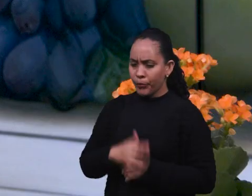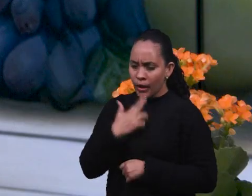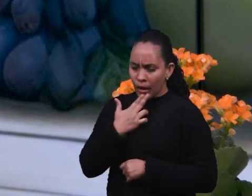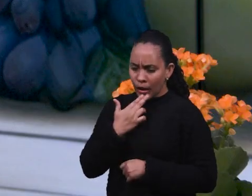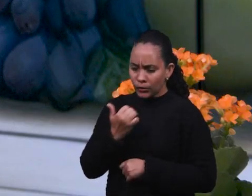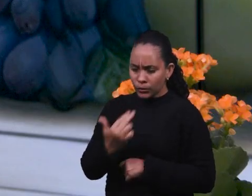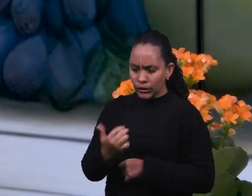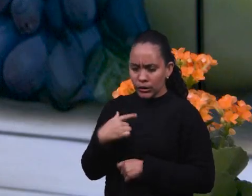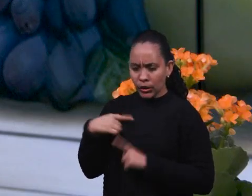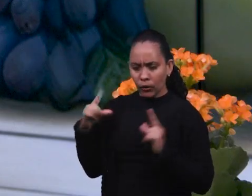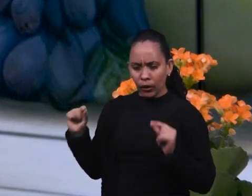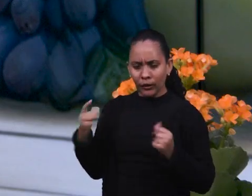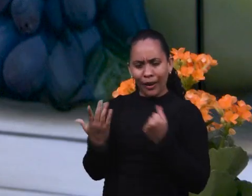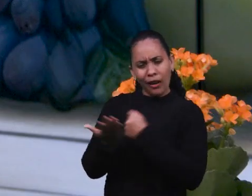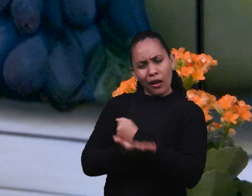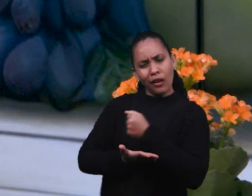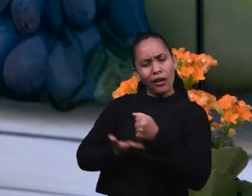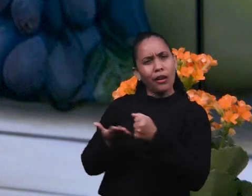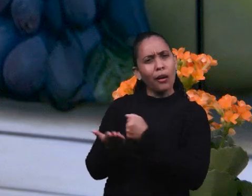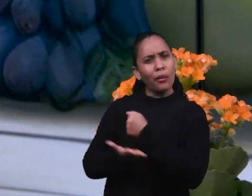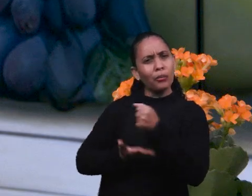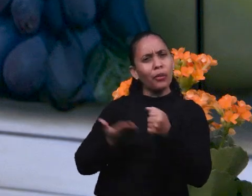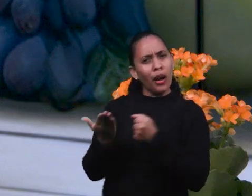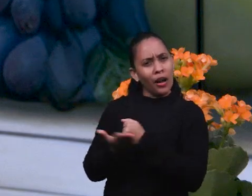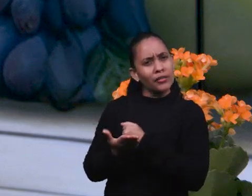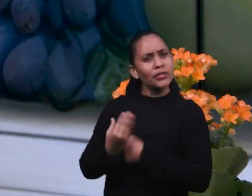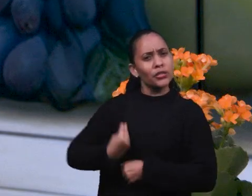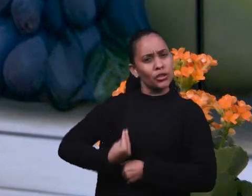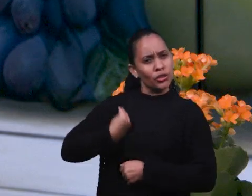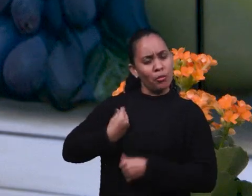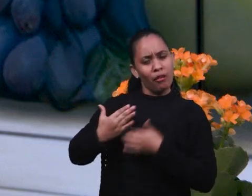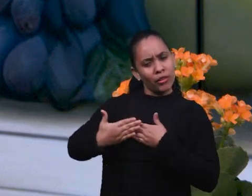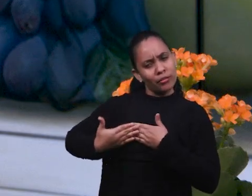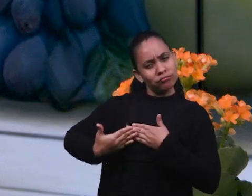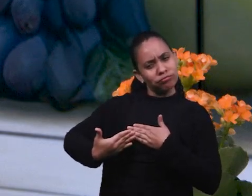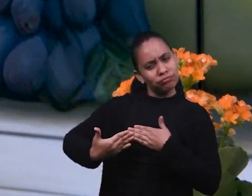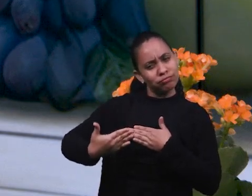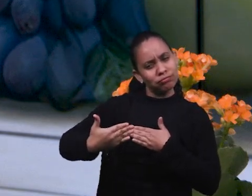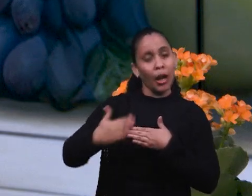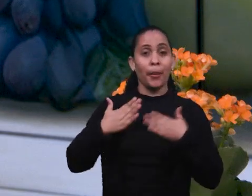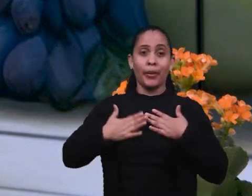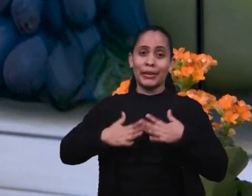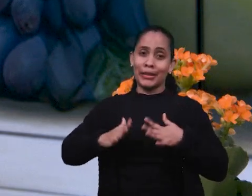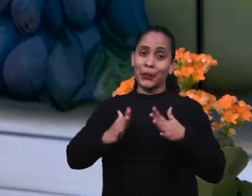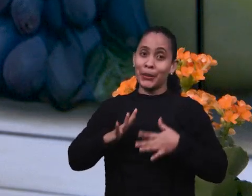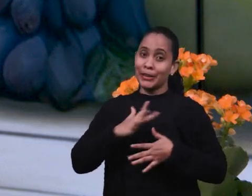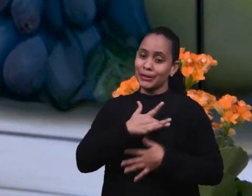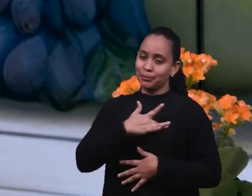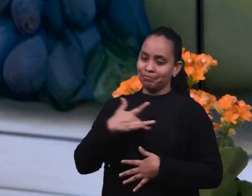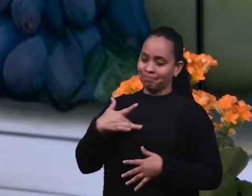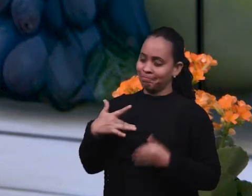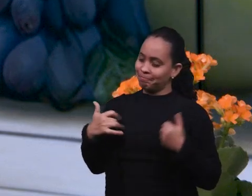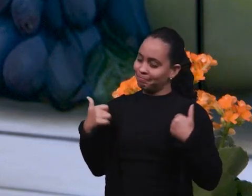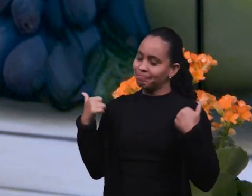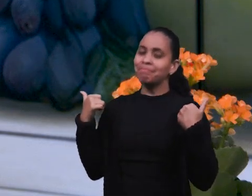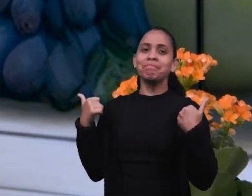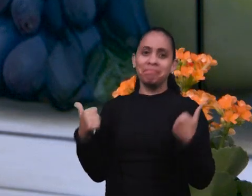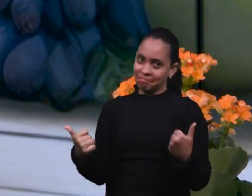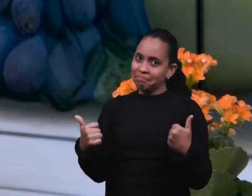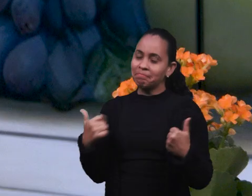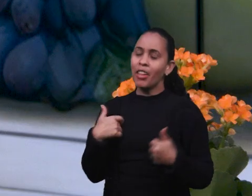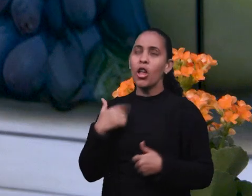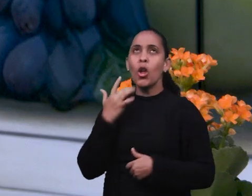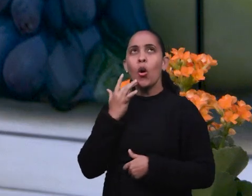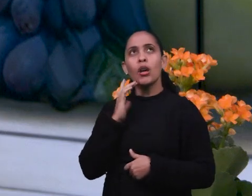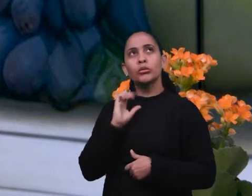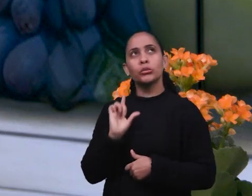base, né, para uma longevidade de qualidade, uma vida assim saudável, né? Então